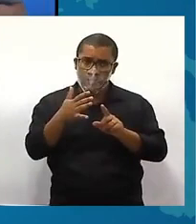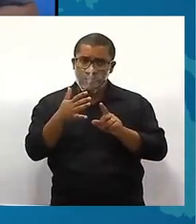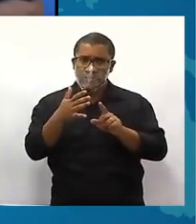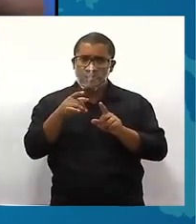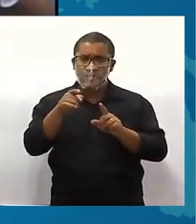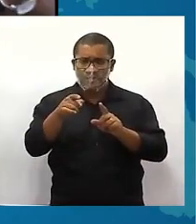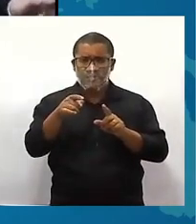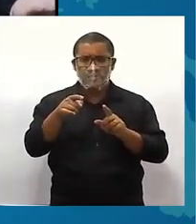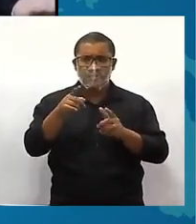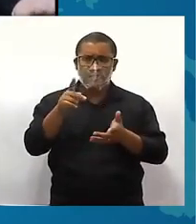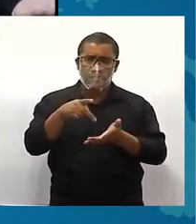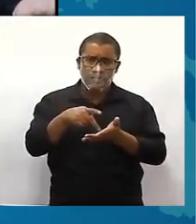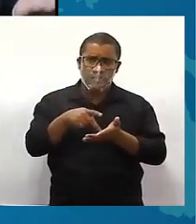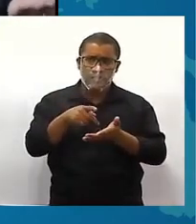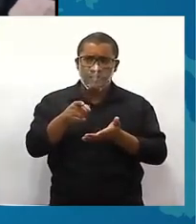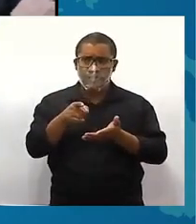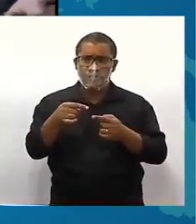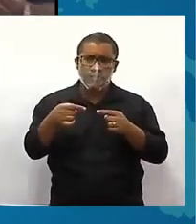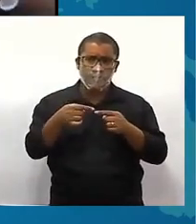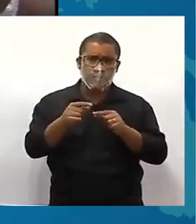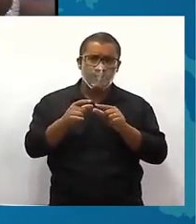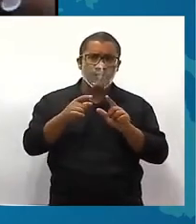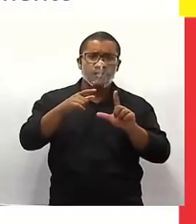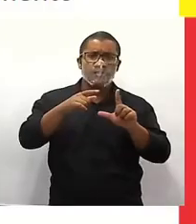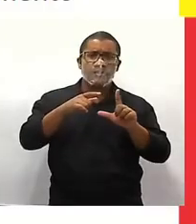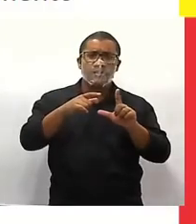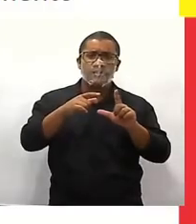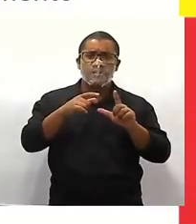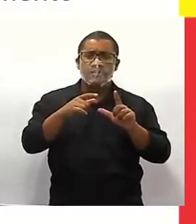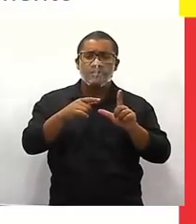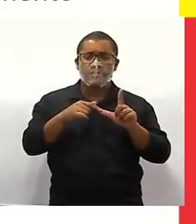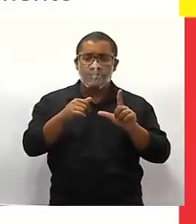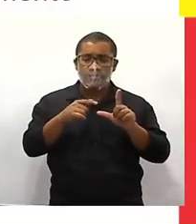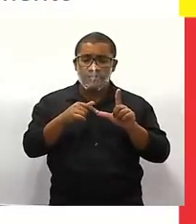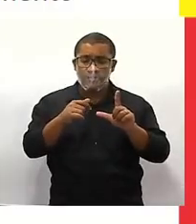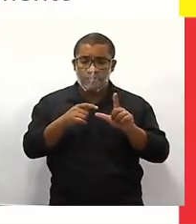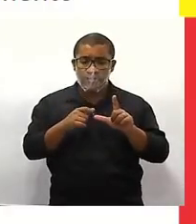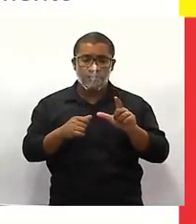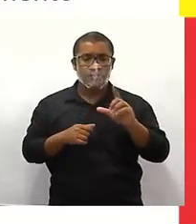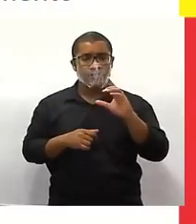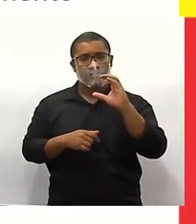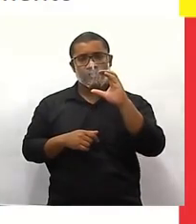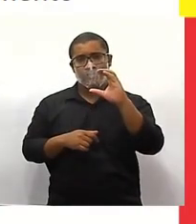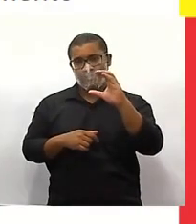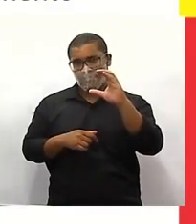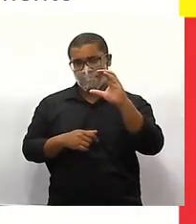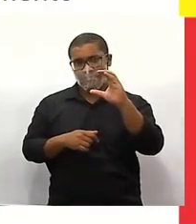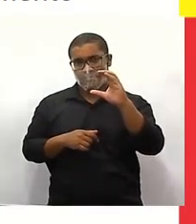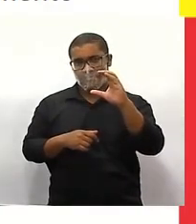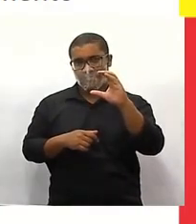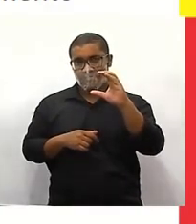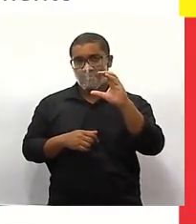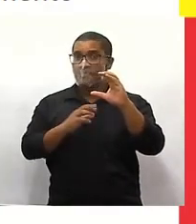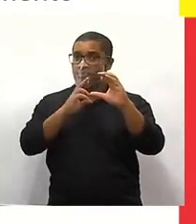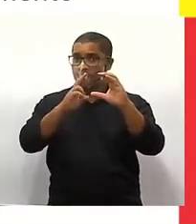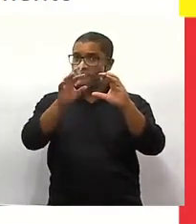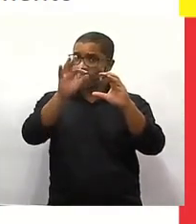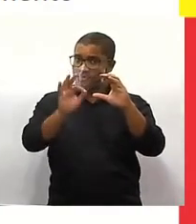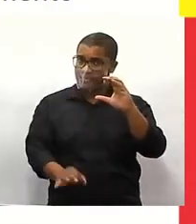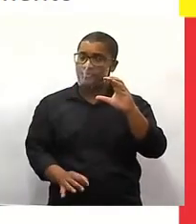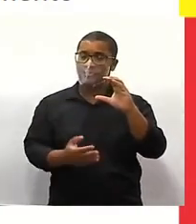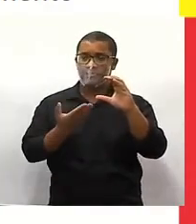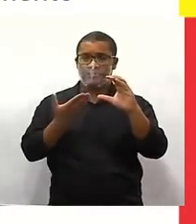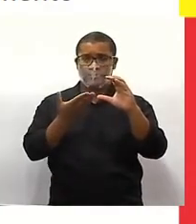Nesse caso, a resposta só pode ser o determinismo geográfico. Tá? Então, o determinismo geográfico